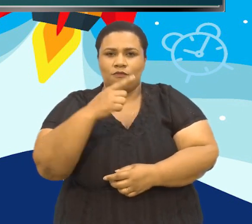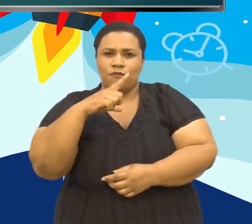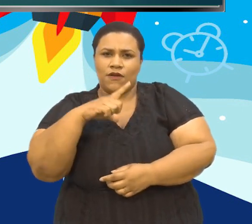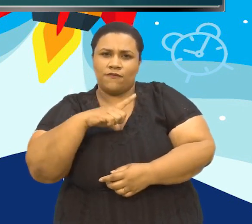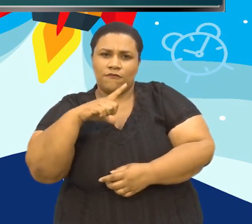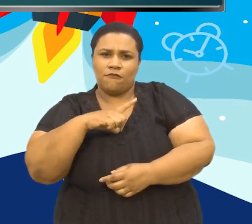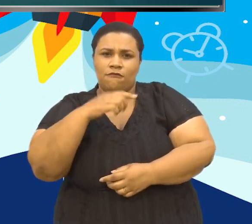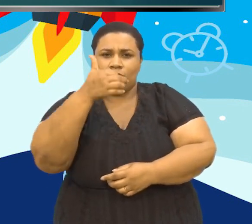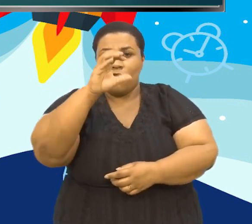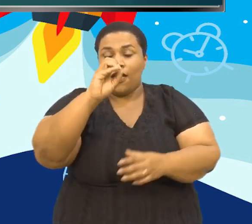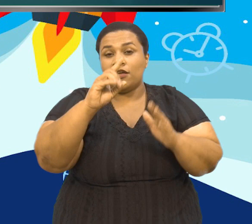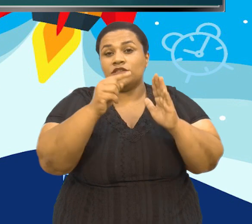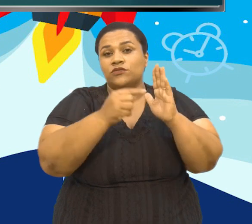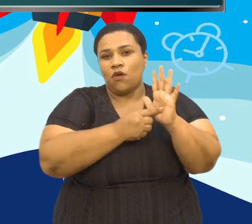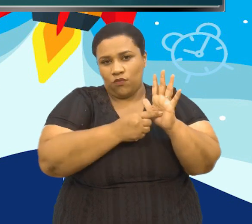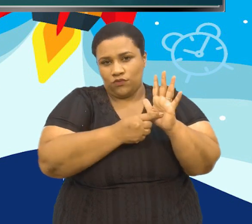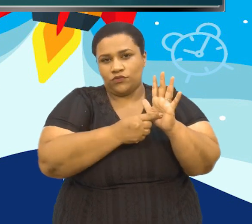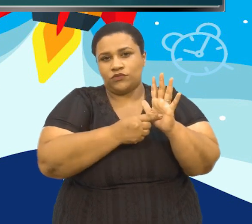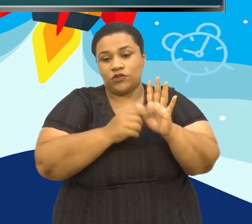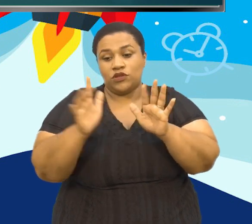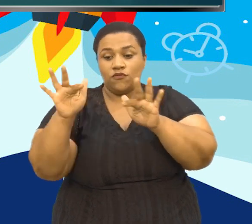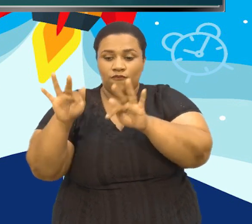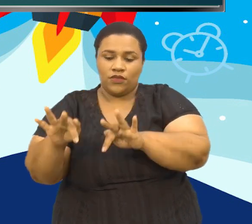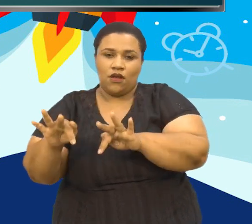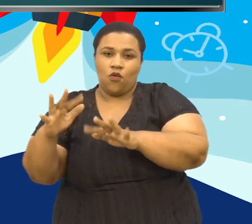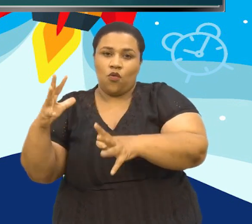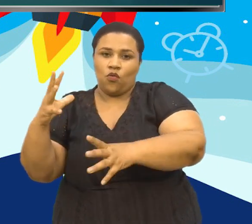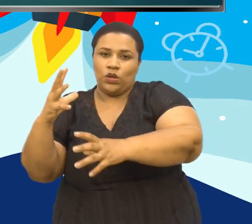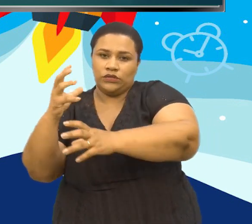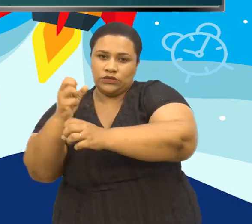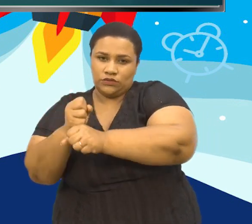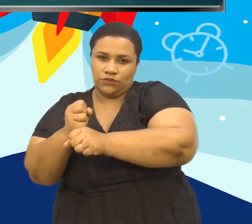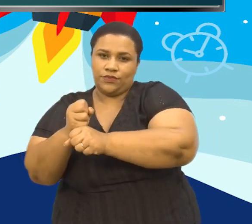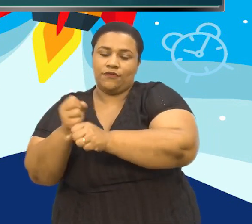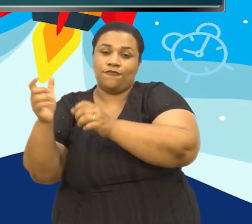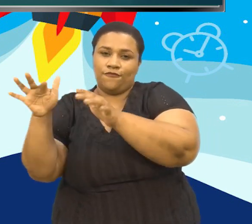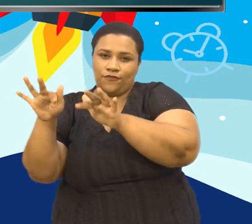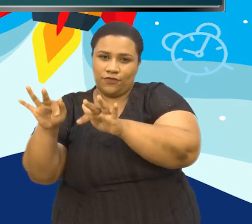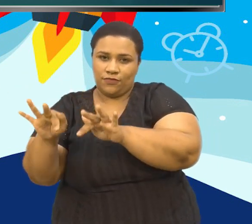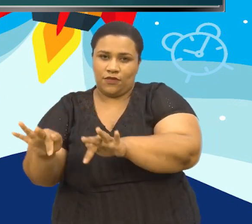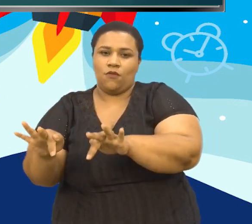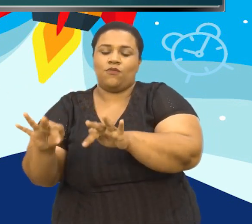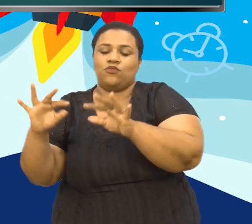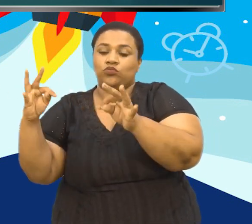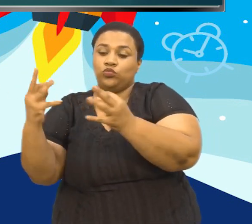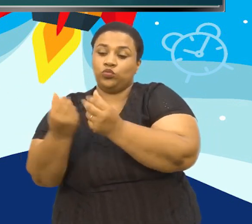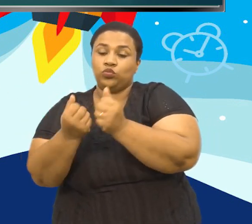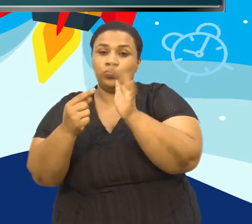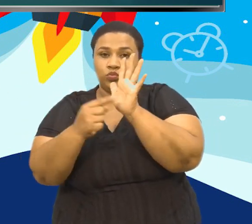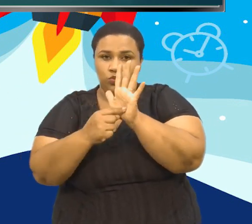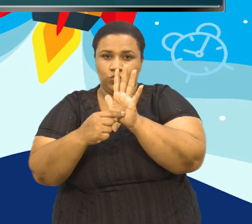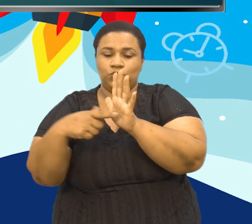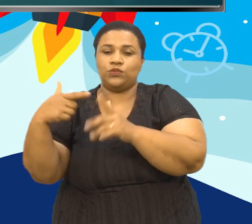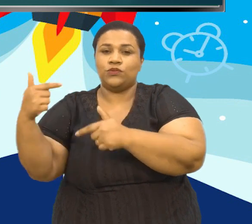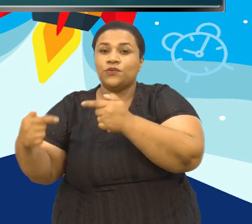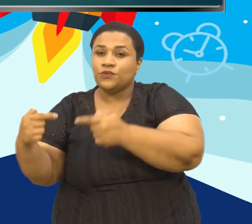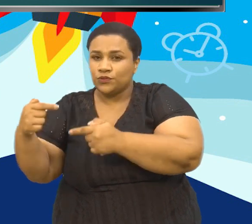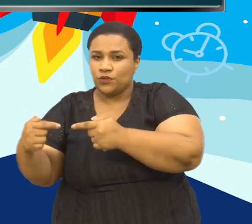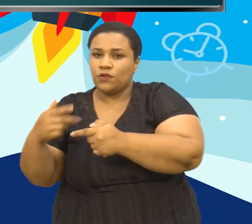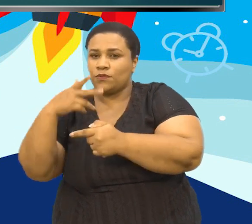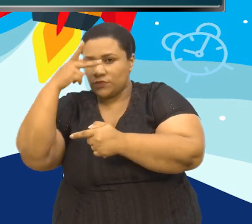10 pontos e ao final de todas as categorias terá o total, que será a soma de todos aqueles pontos que o